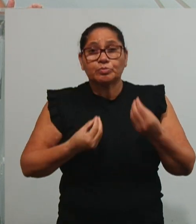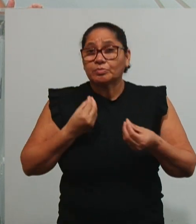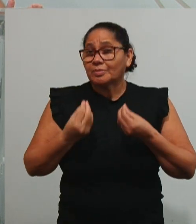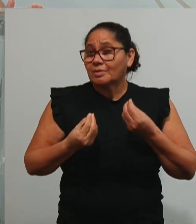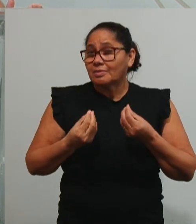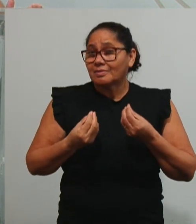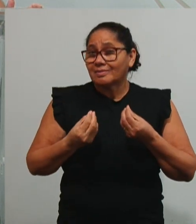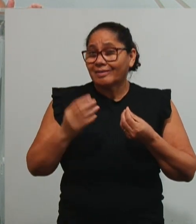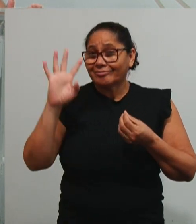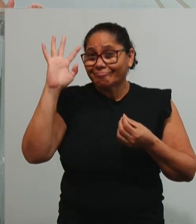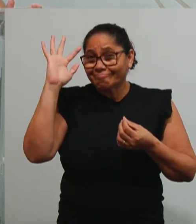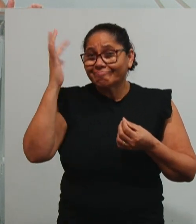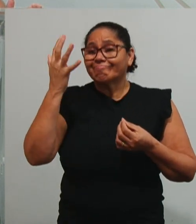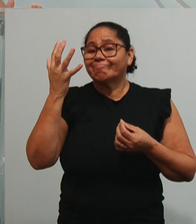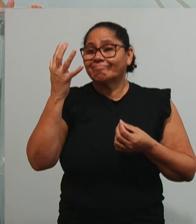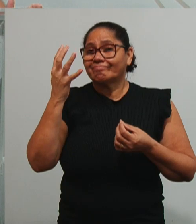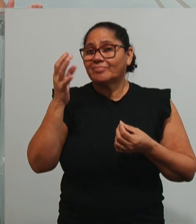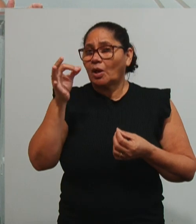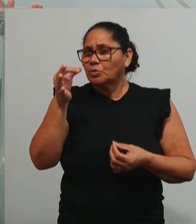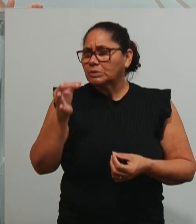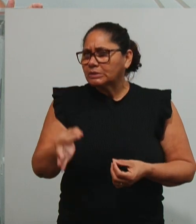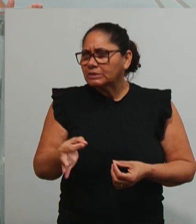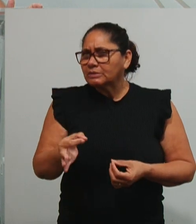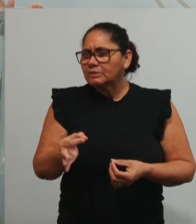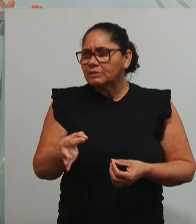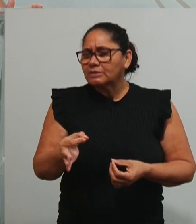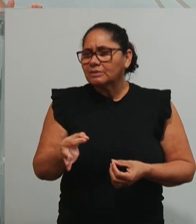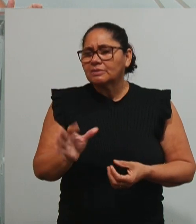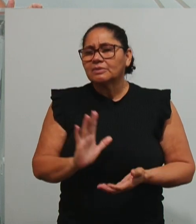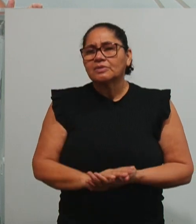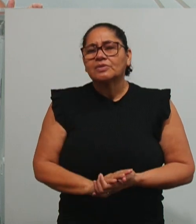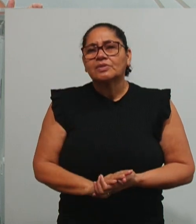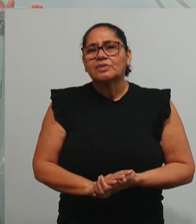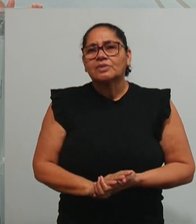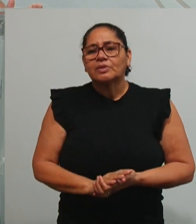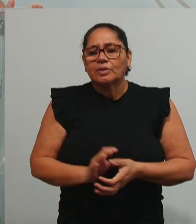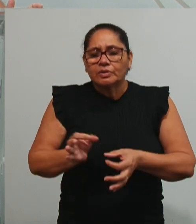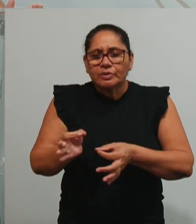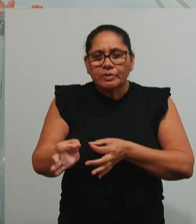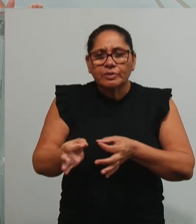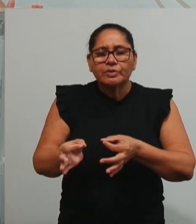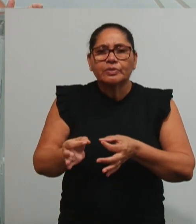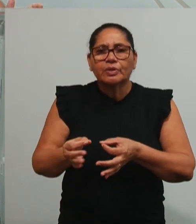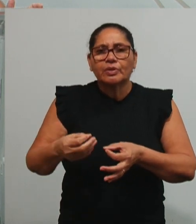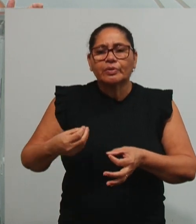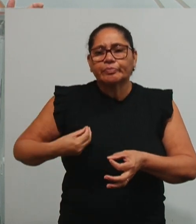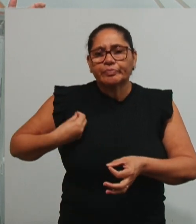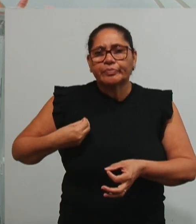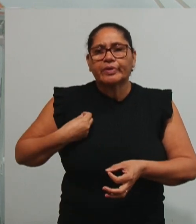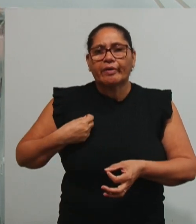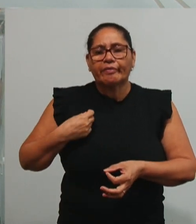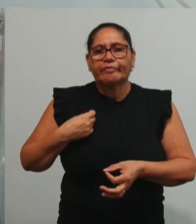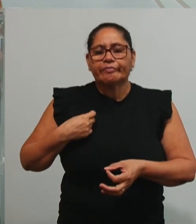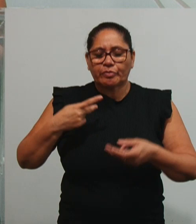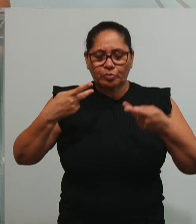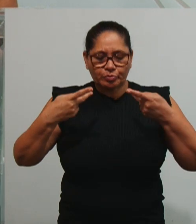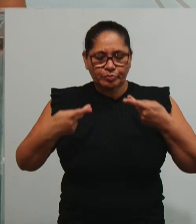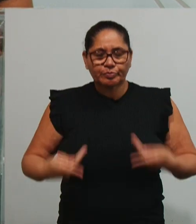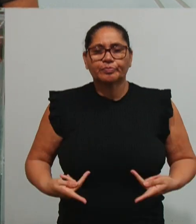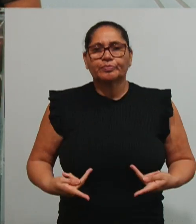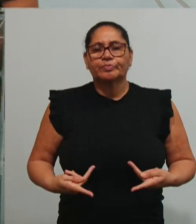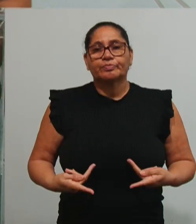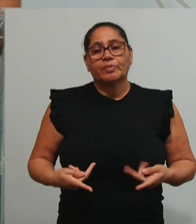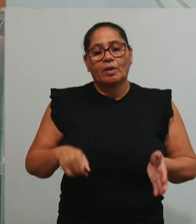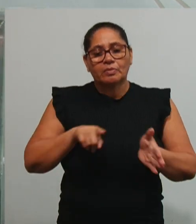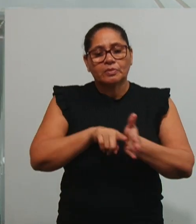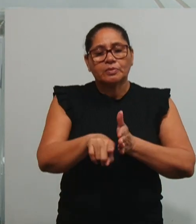tornaram decisões de fato, né, numa organização ou na vida do ser humano? Então, são questionamentos que